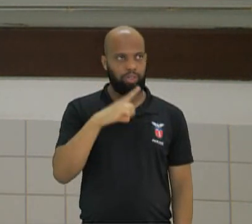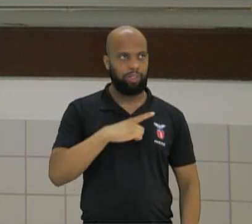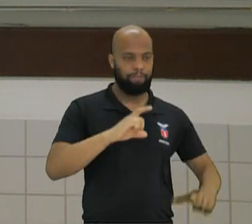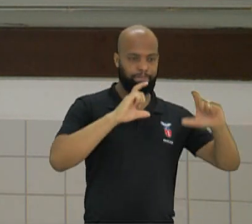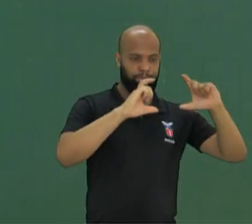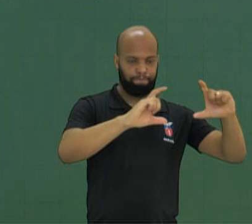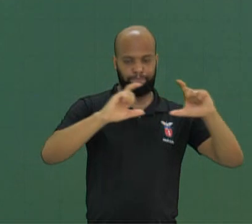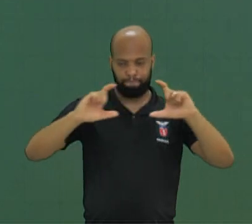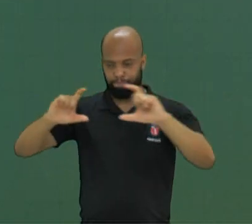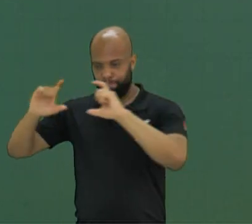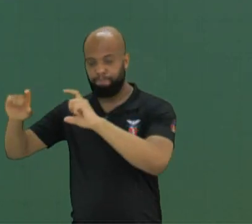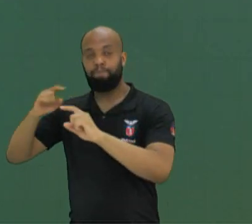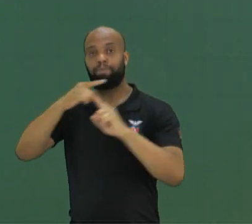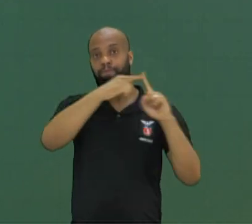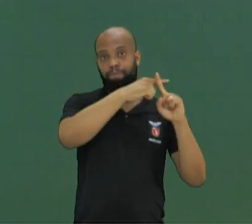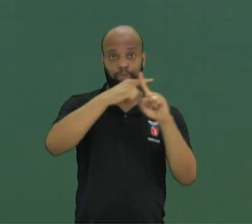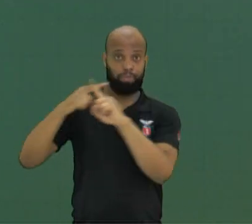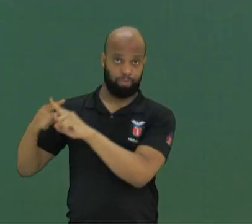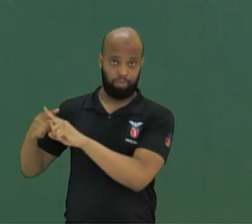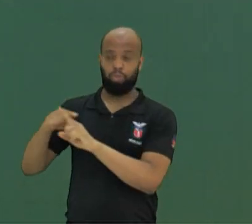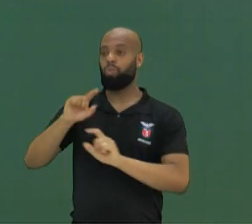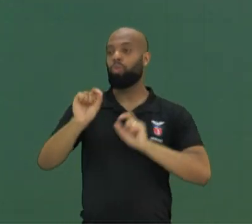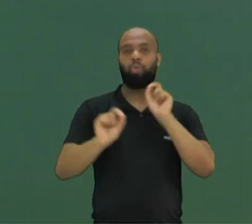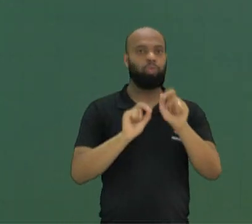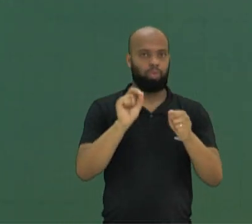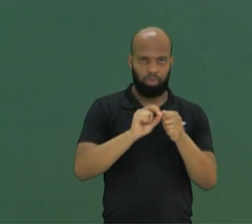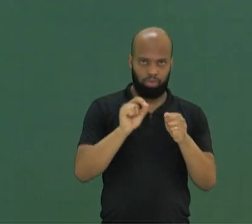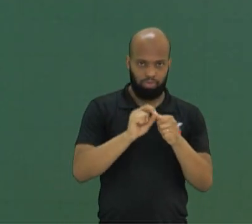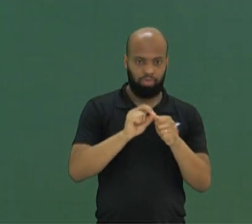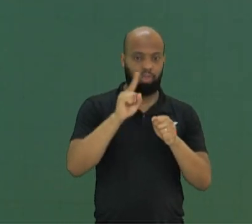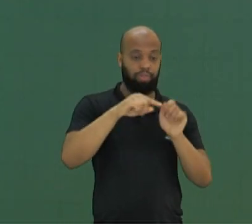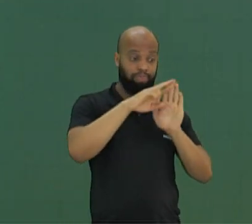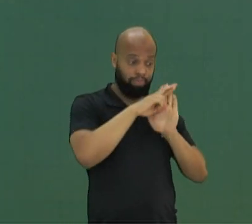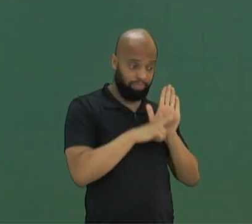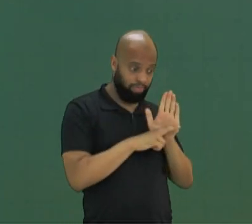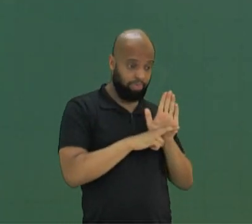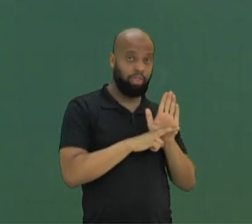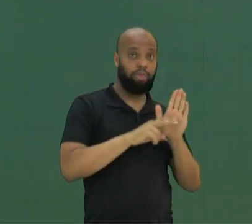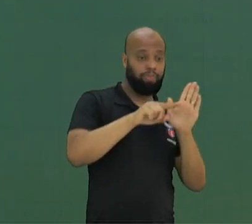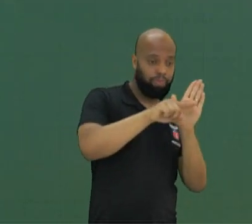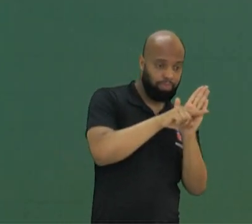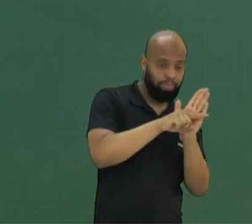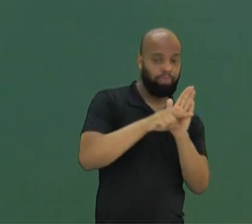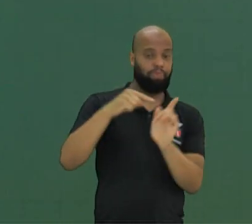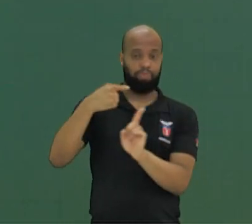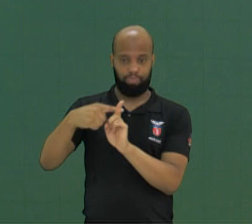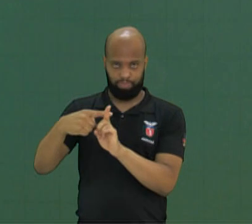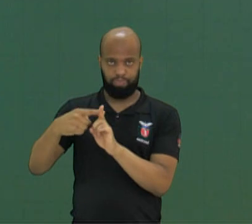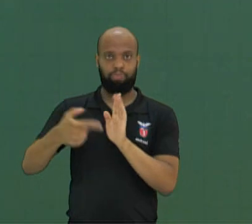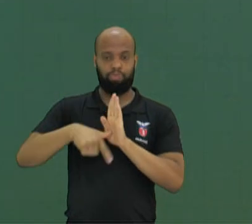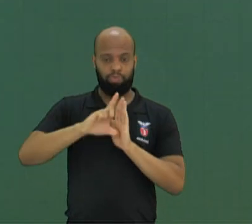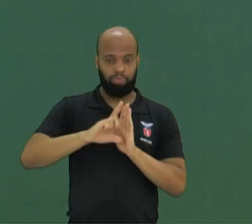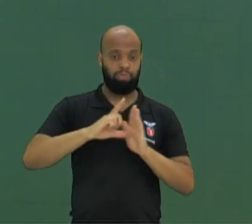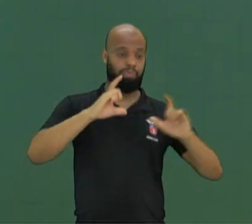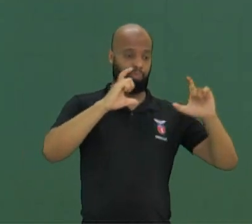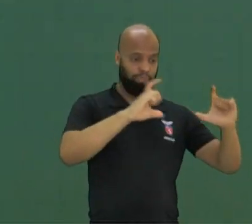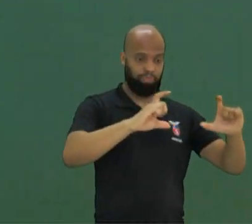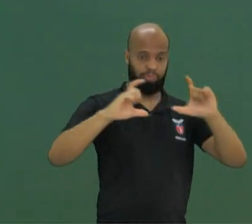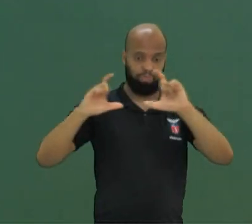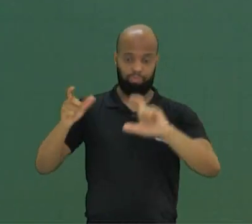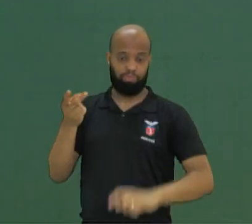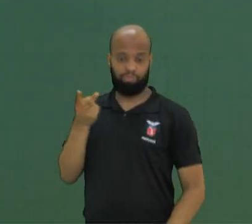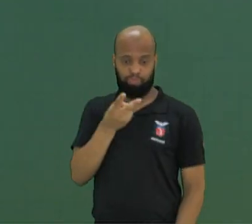No primeiro caso, nós temos uma multiplicação de monômios. O que eu faço? Regra de sinais. Só que eu tenho que fazer isso de 2 em 2, tá? Então dá uma olhada,